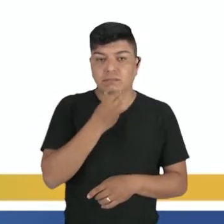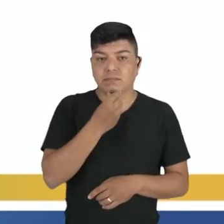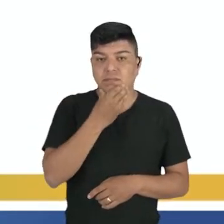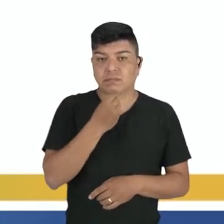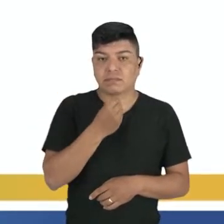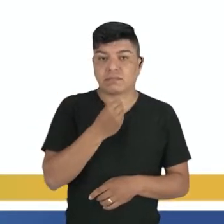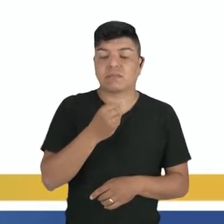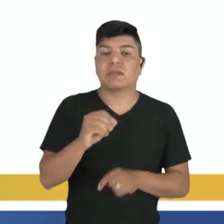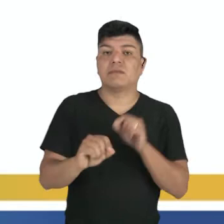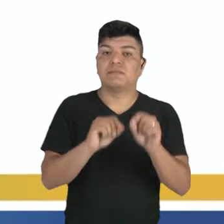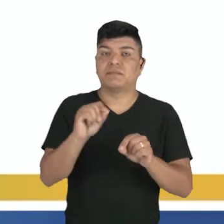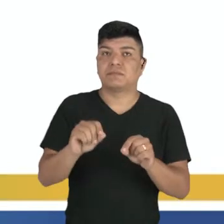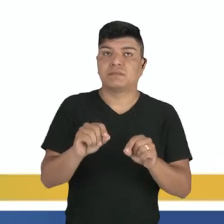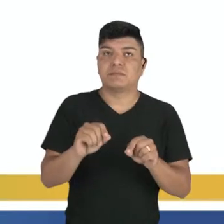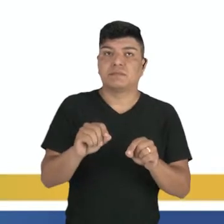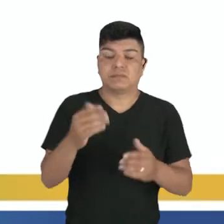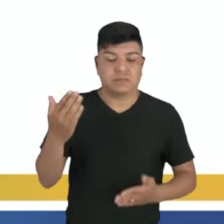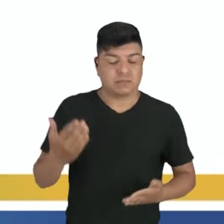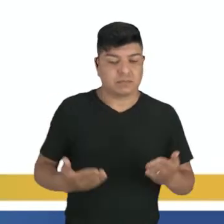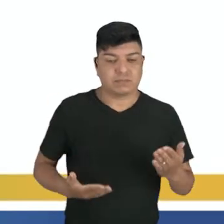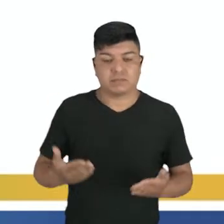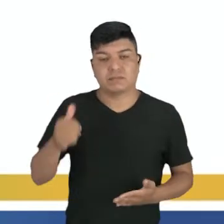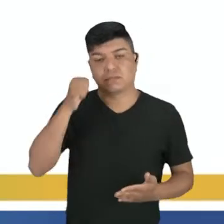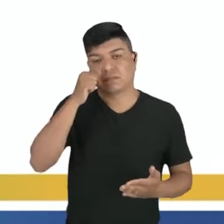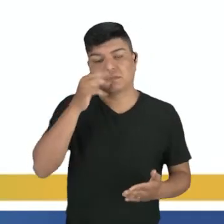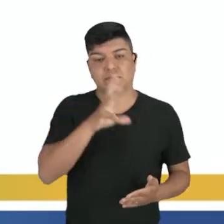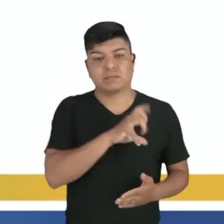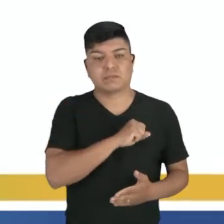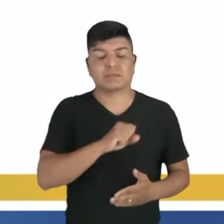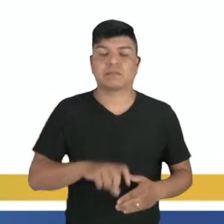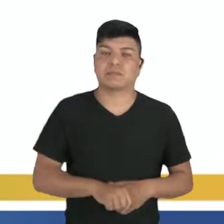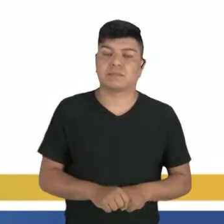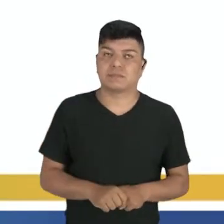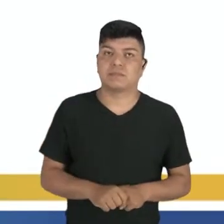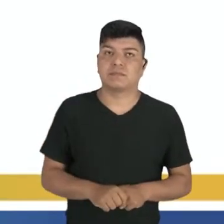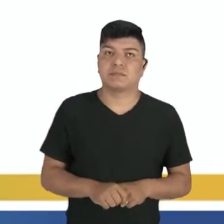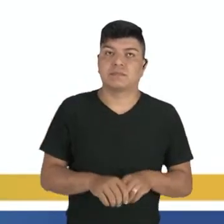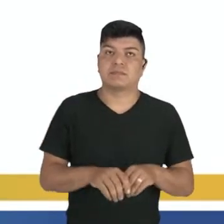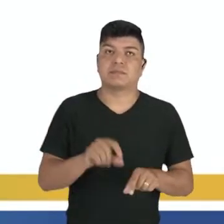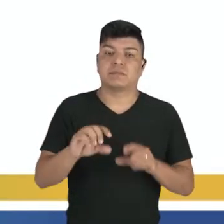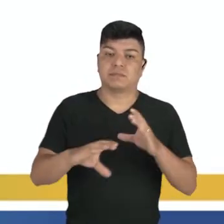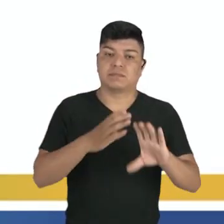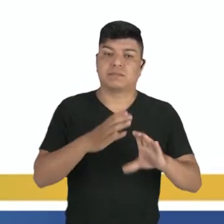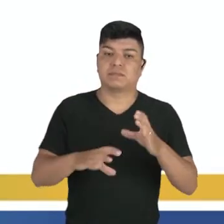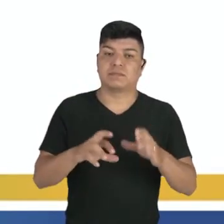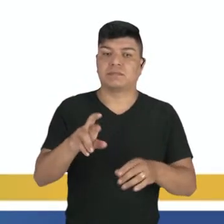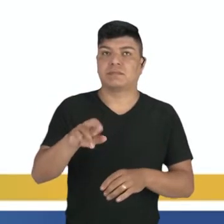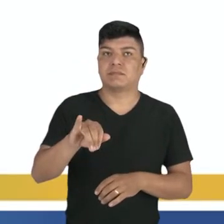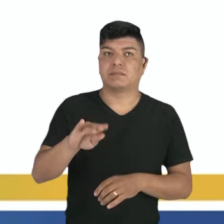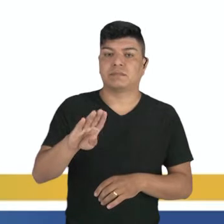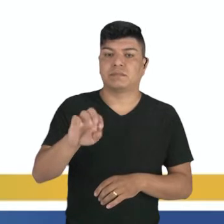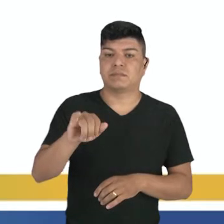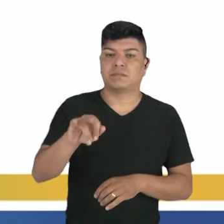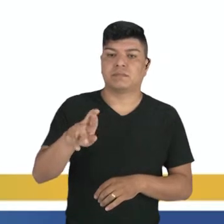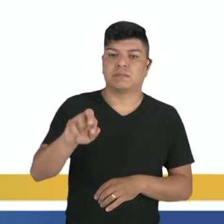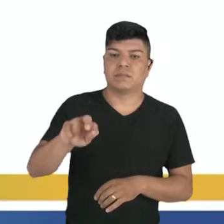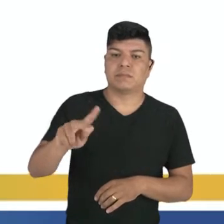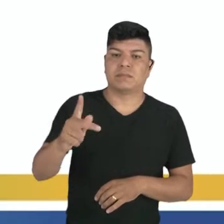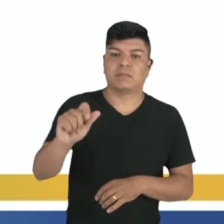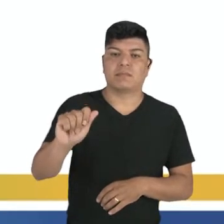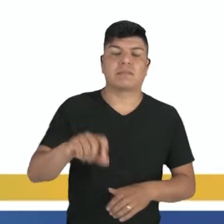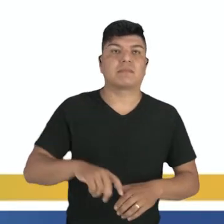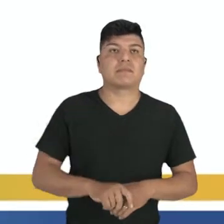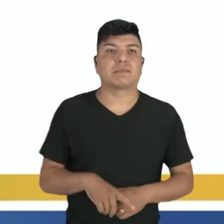como vassalo, ou seja, o servo da mulher amada. Segue abaixo uma cantiga ribeirinha, vamos ver? Olha